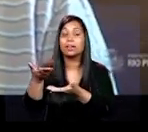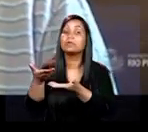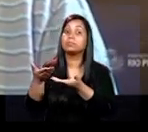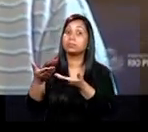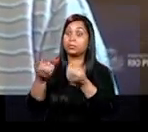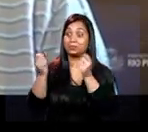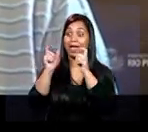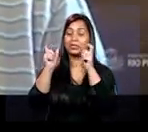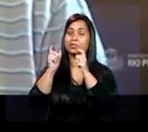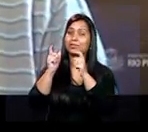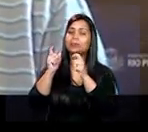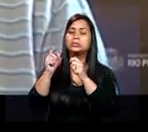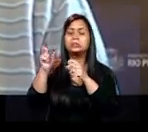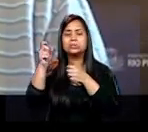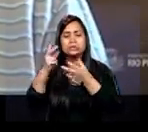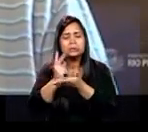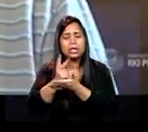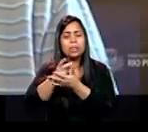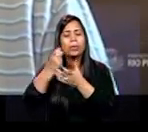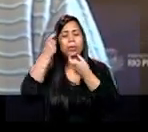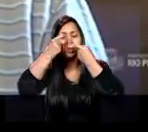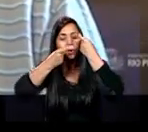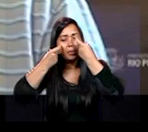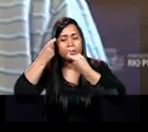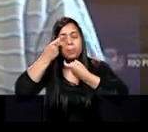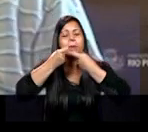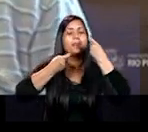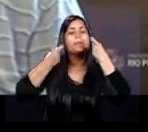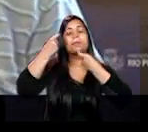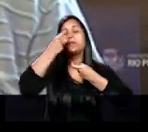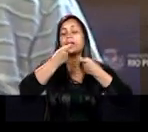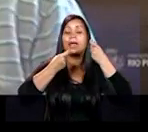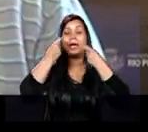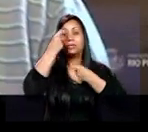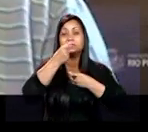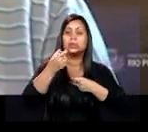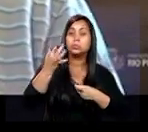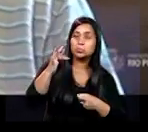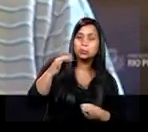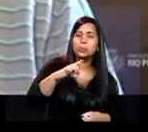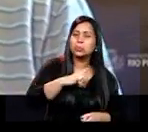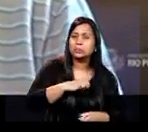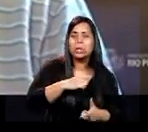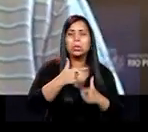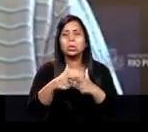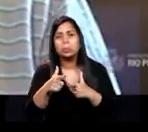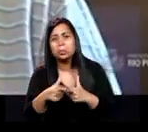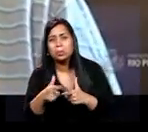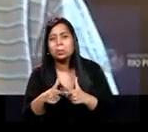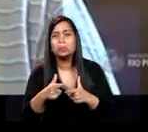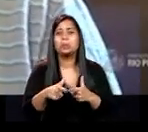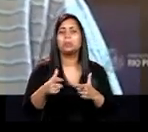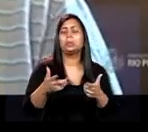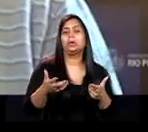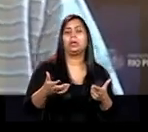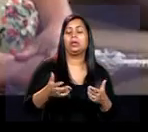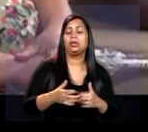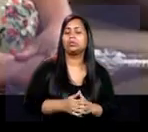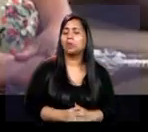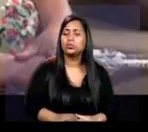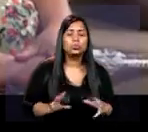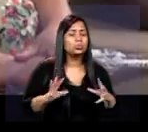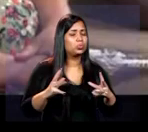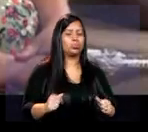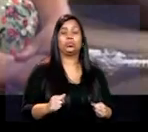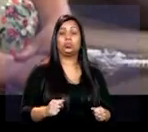muito atenciosas. Sempre se preocupou comigo, se eu estou sentindo alguma dor, se tem algum problema, alguma novidade.